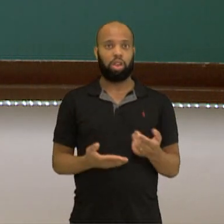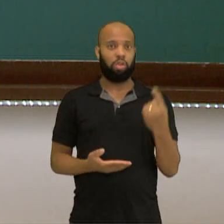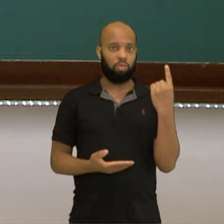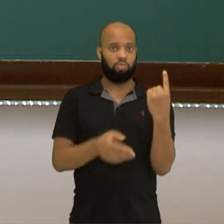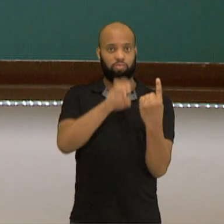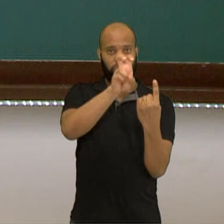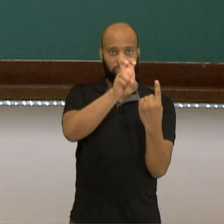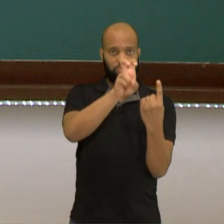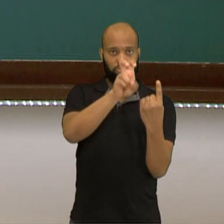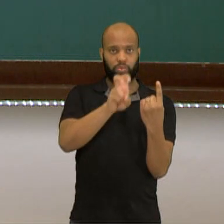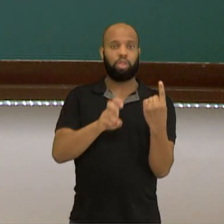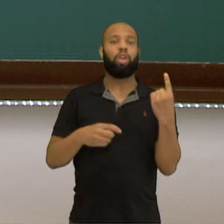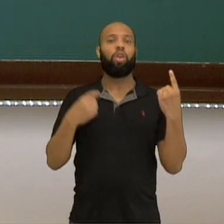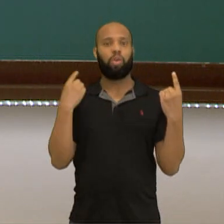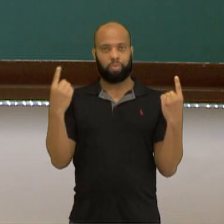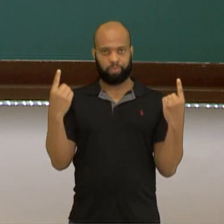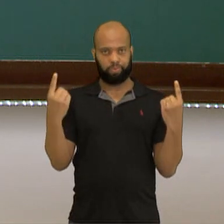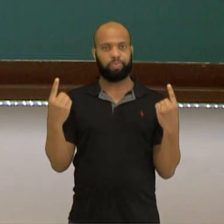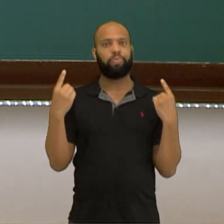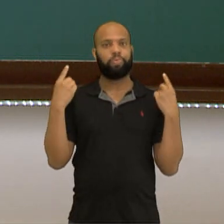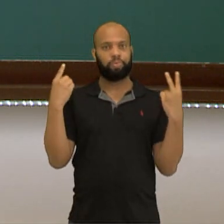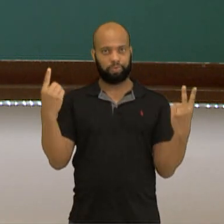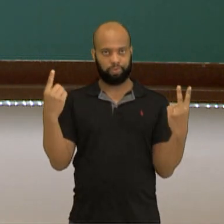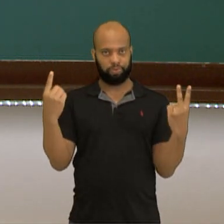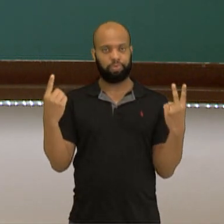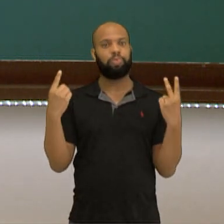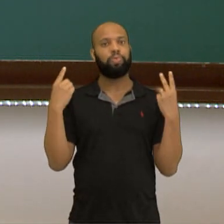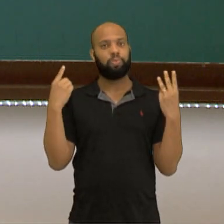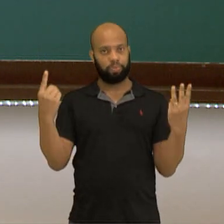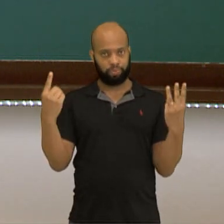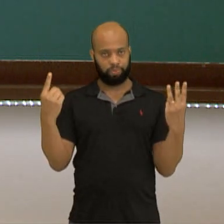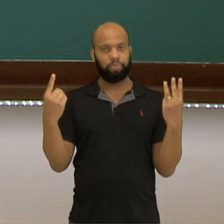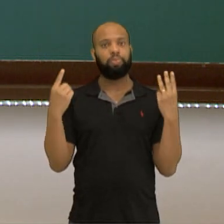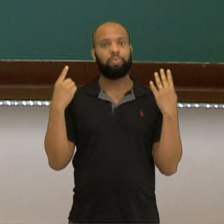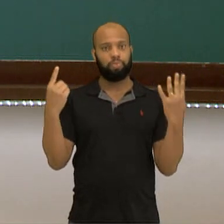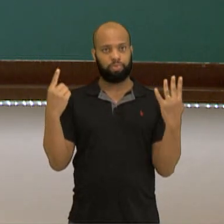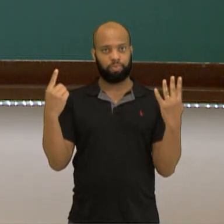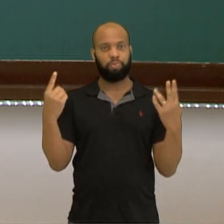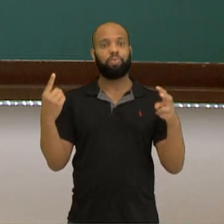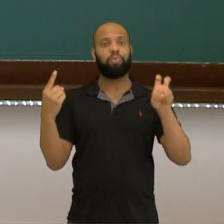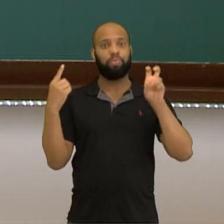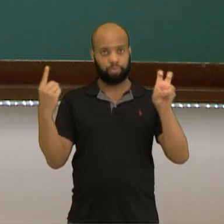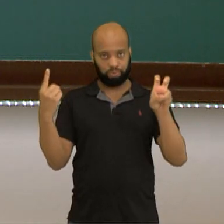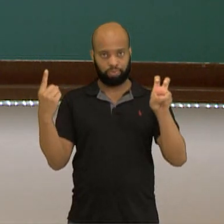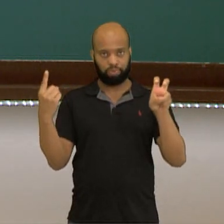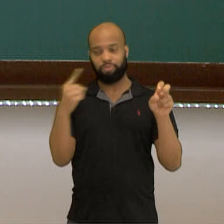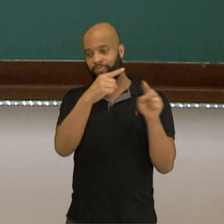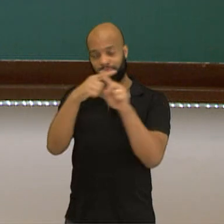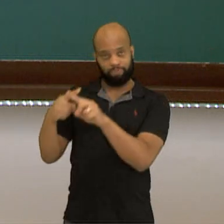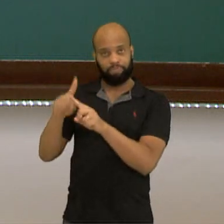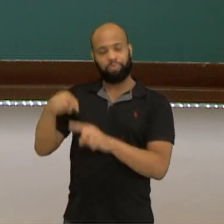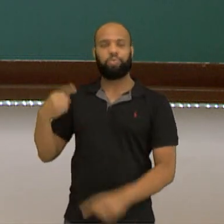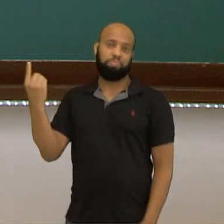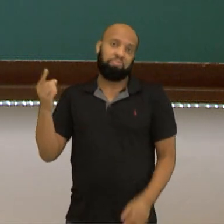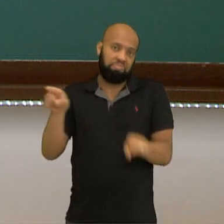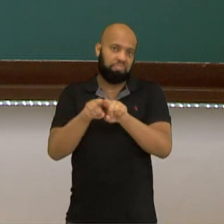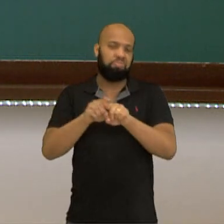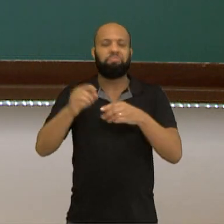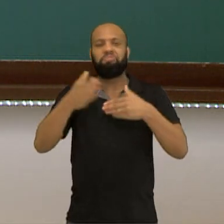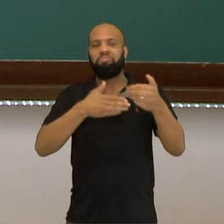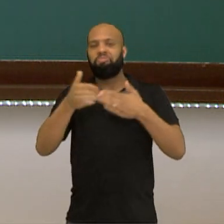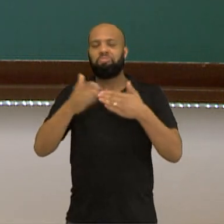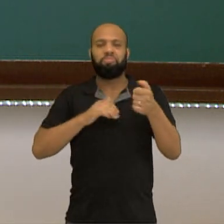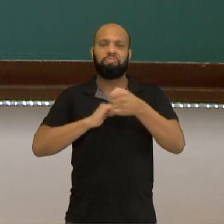vezes 1 vezes 1 vezes 1 vezes 1 dá 1. Certo? Então, o número 1 elevado a qualquer